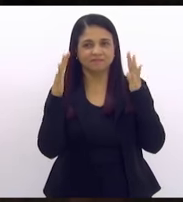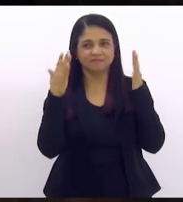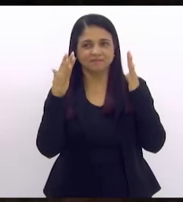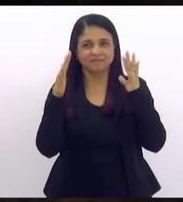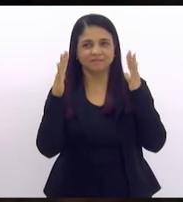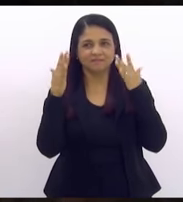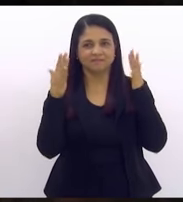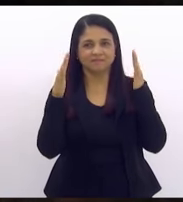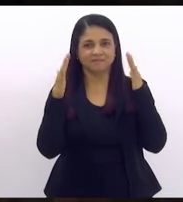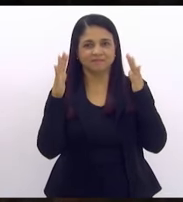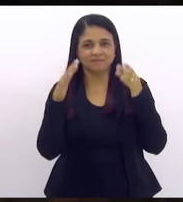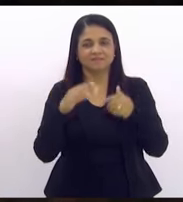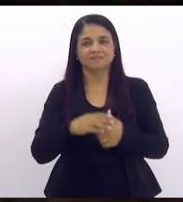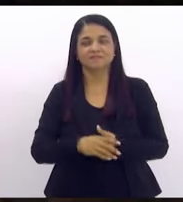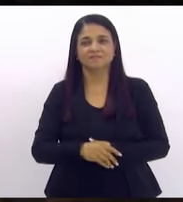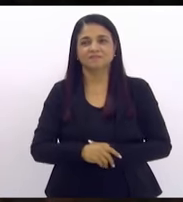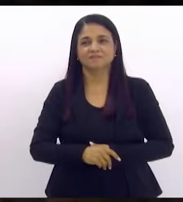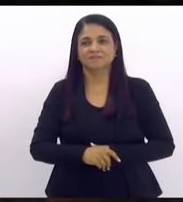m